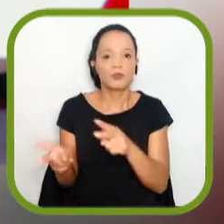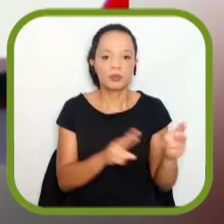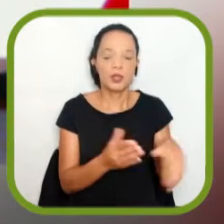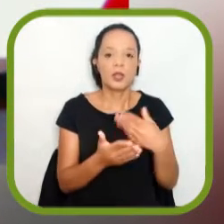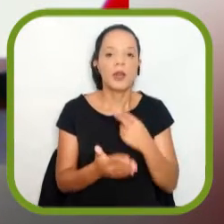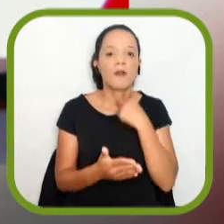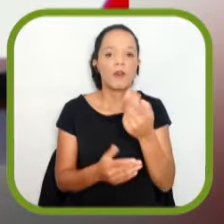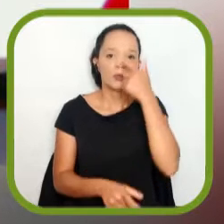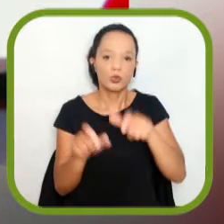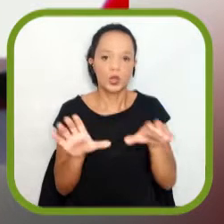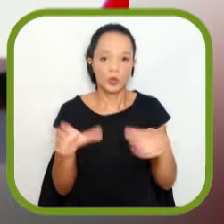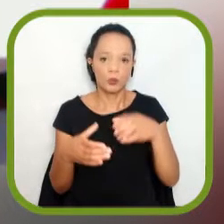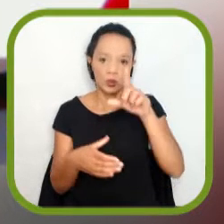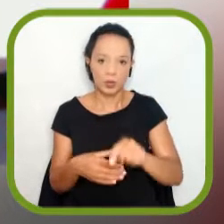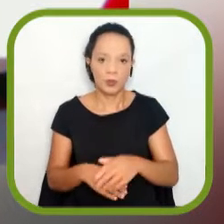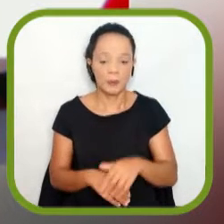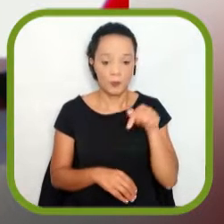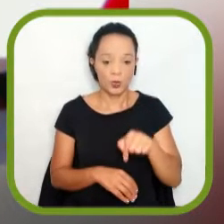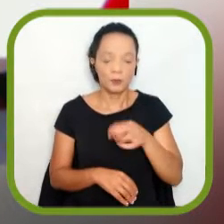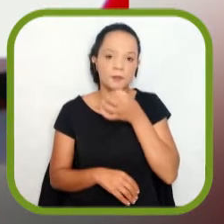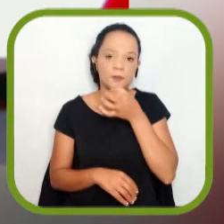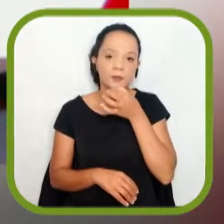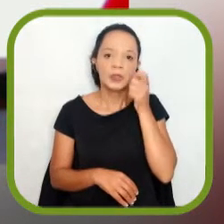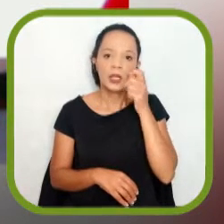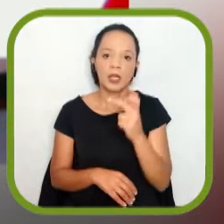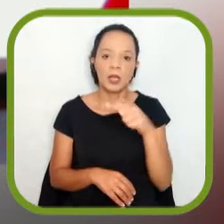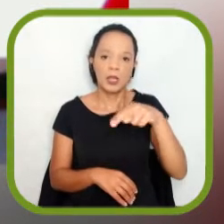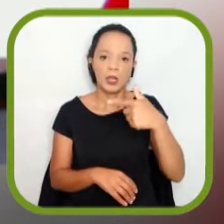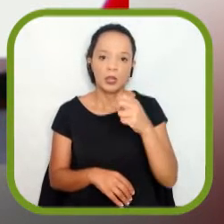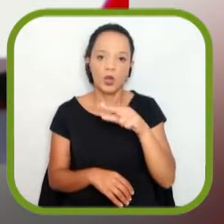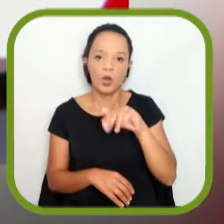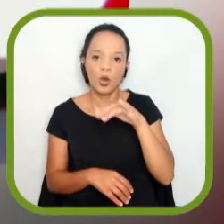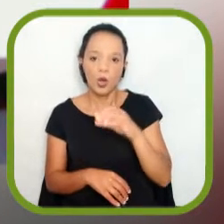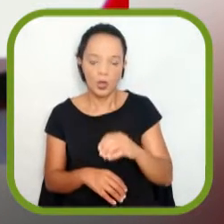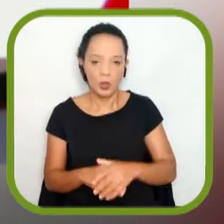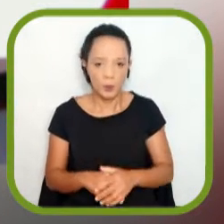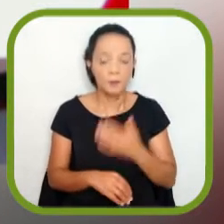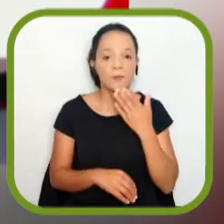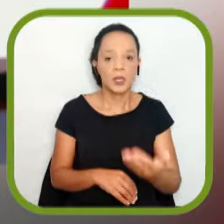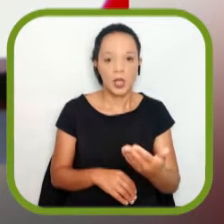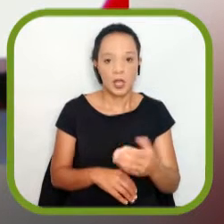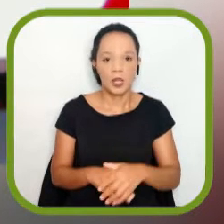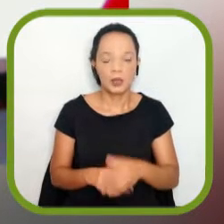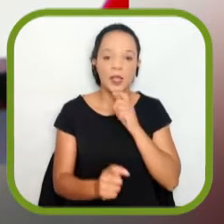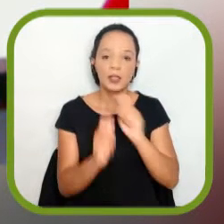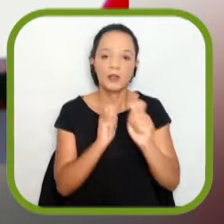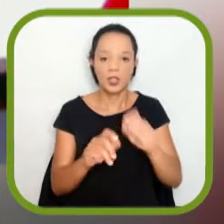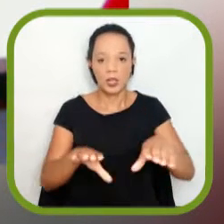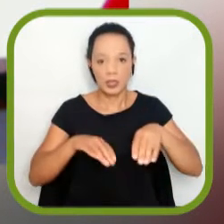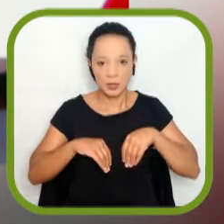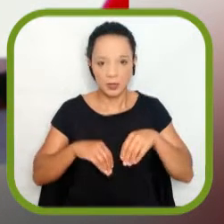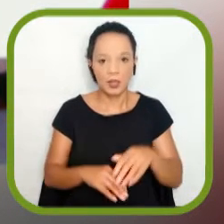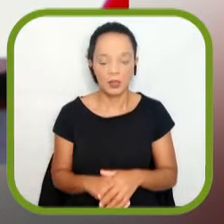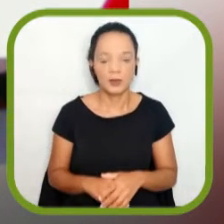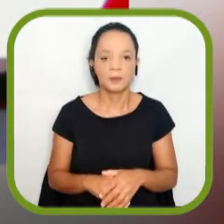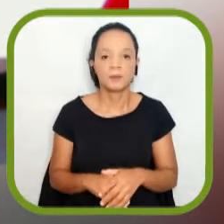a todos os indivíduos e grupos. Neste Panorâmica vamos falar com António Cercedelo. Obrigada por ter aceitado esta